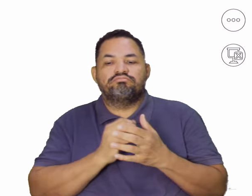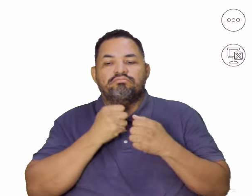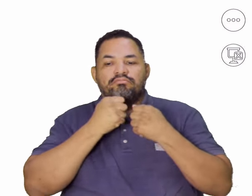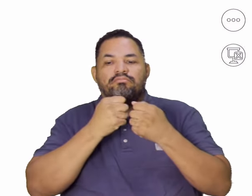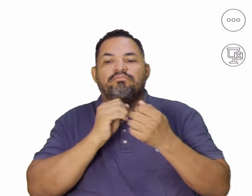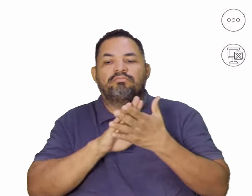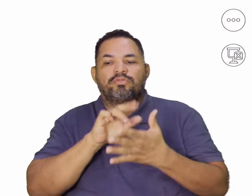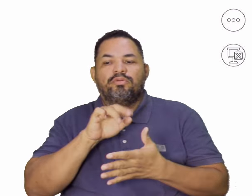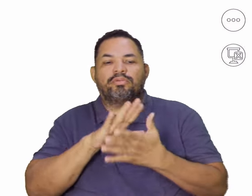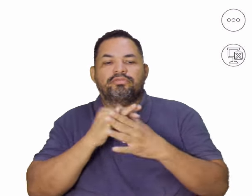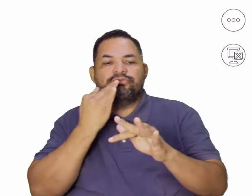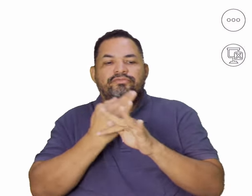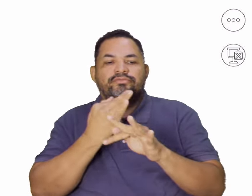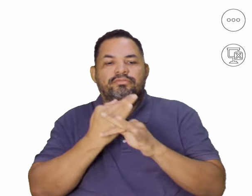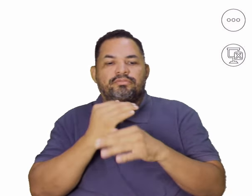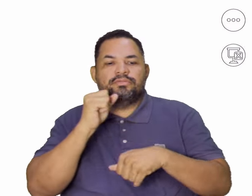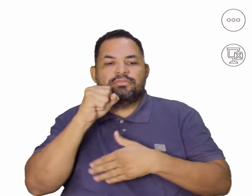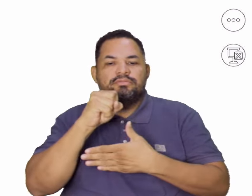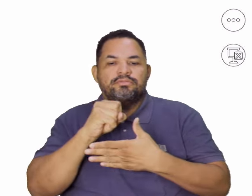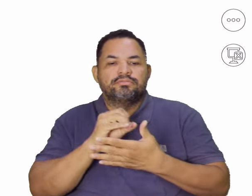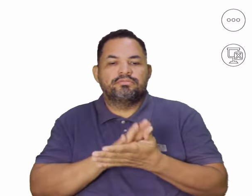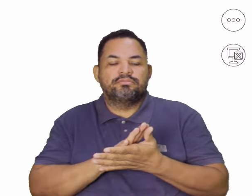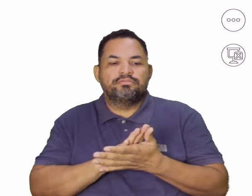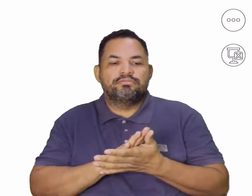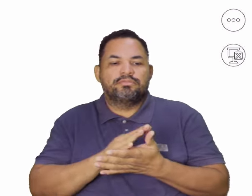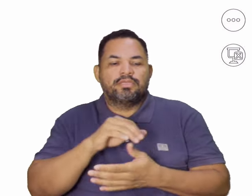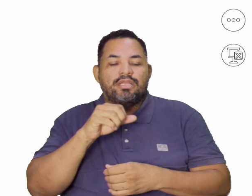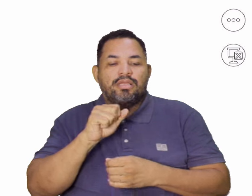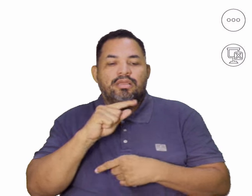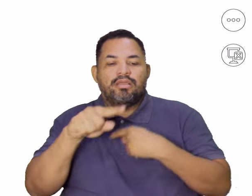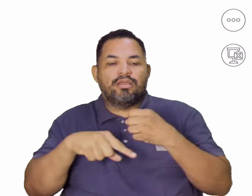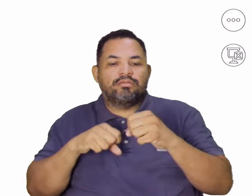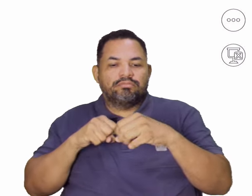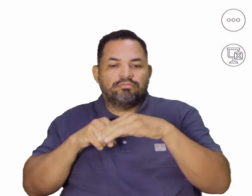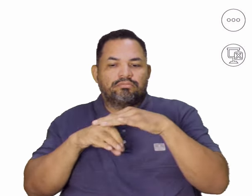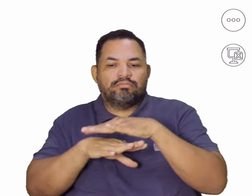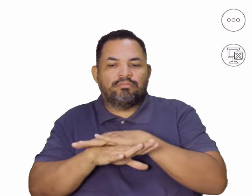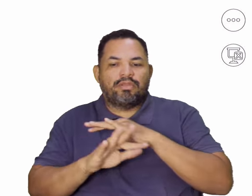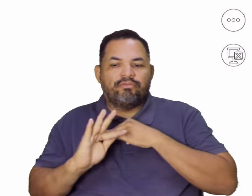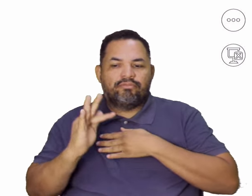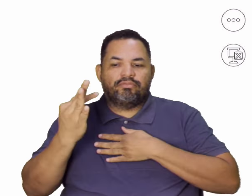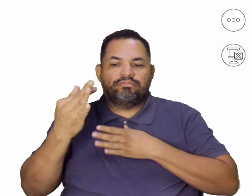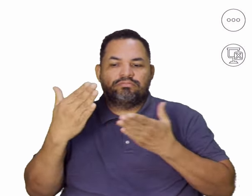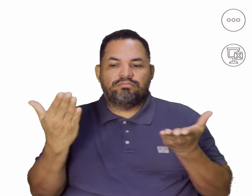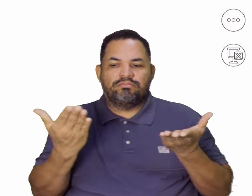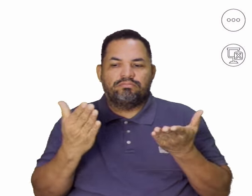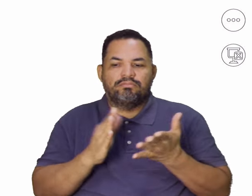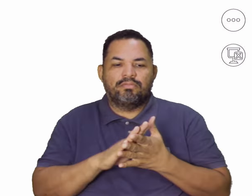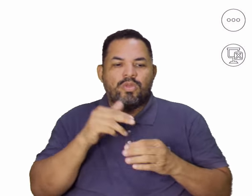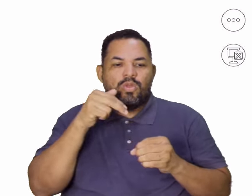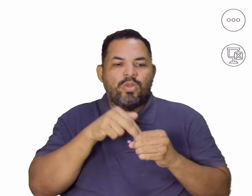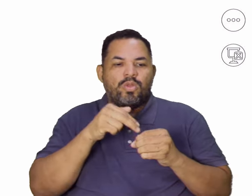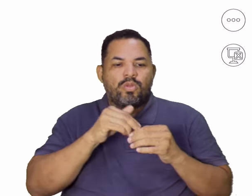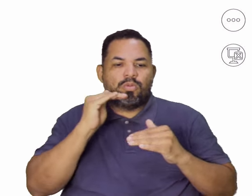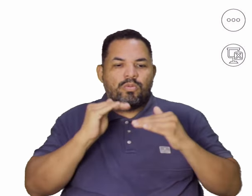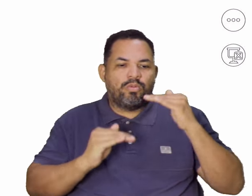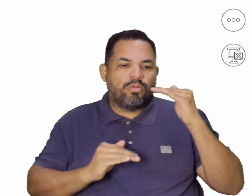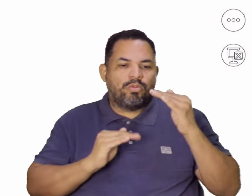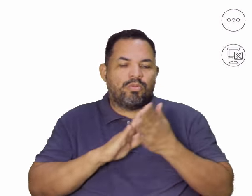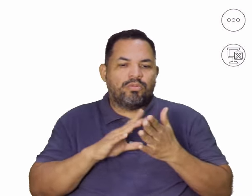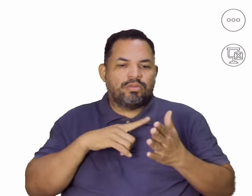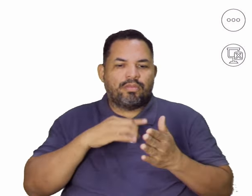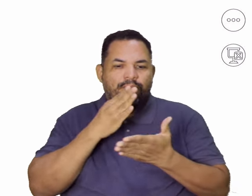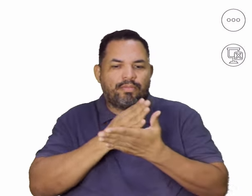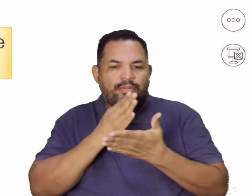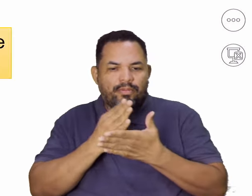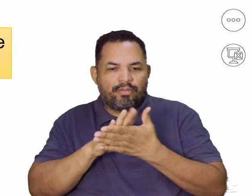radioatividade espontâneas radioatividade é o fenômeno pelo qual um núcleo instável emite